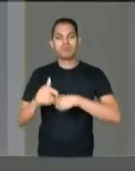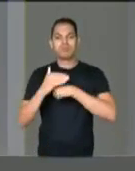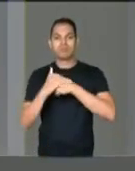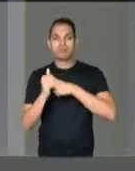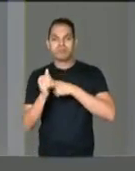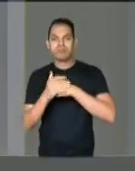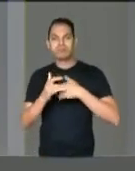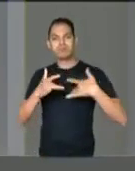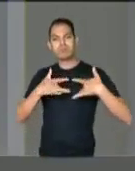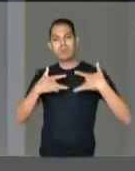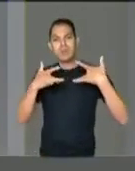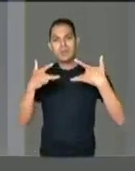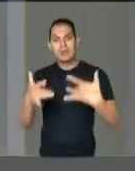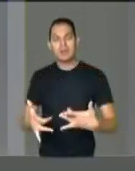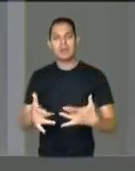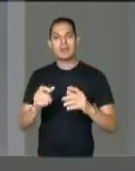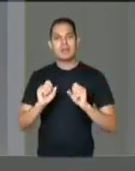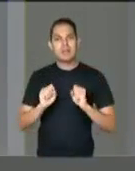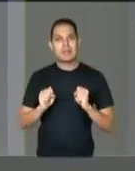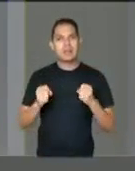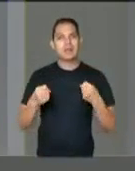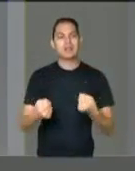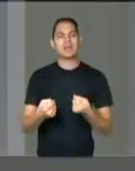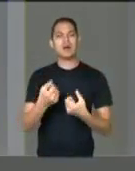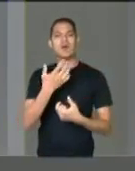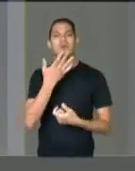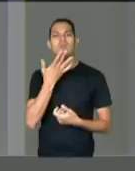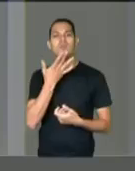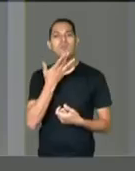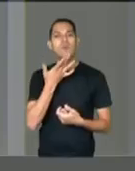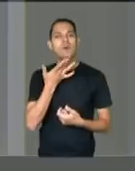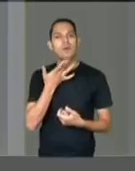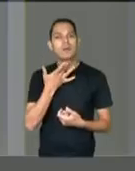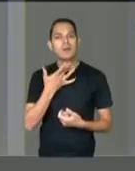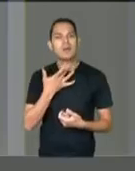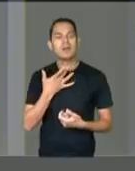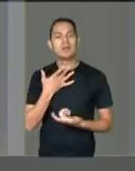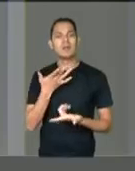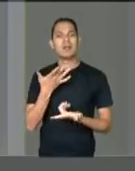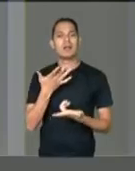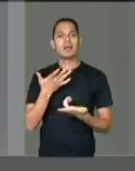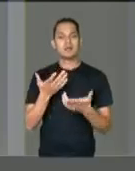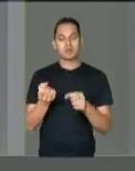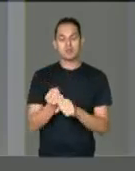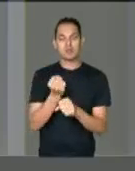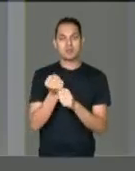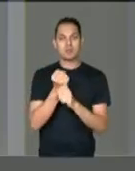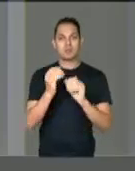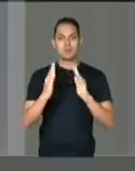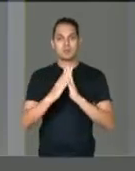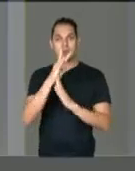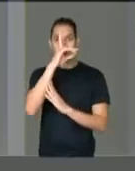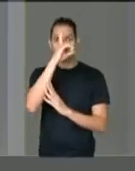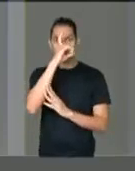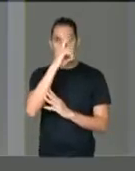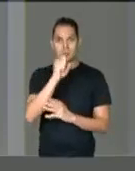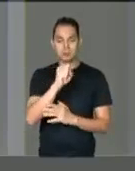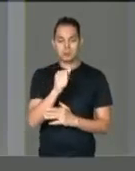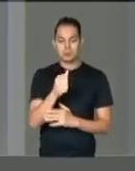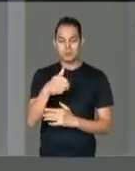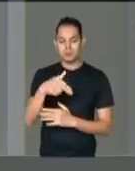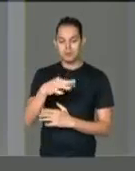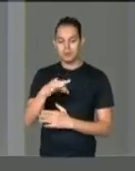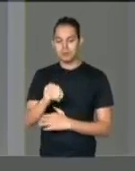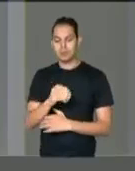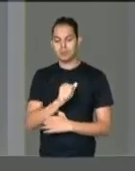determinação, com a sua vontade de fazer o Hospital Santo Antônio,